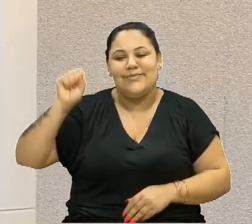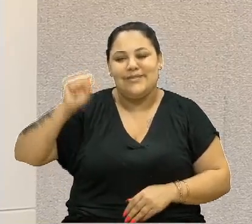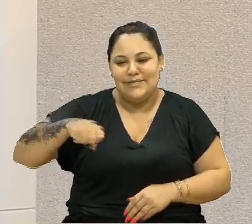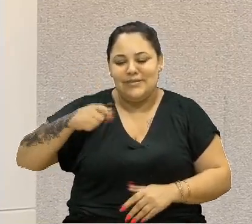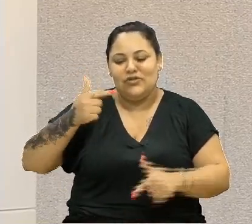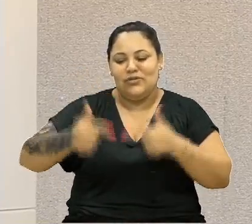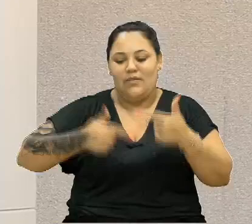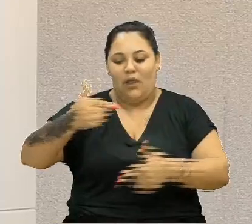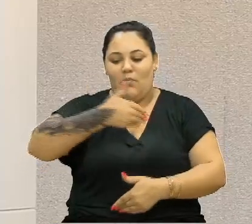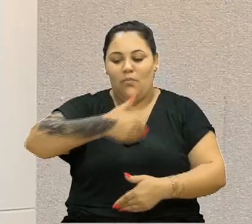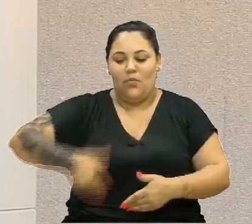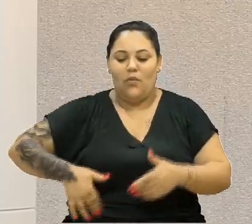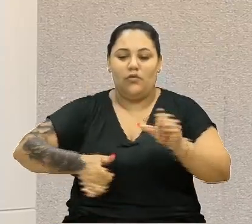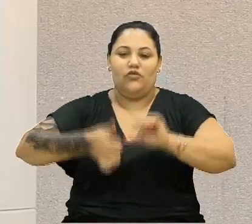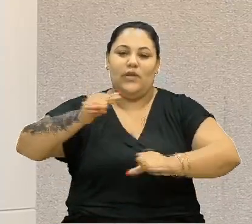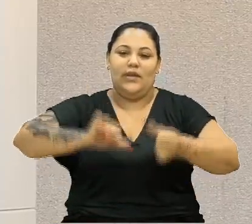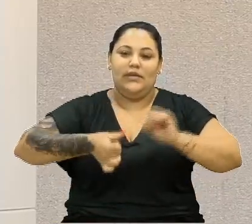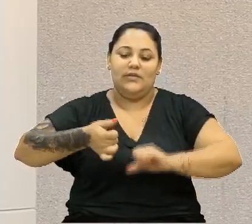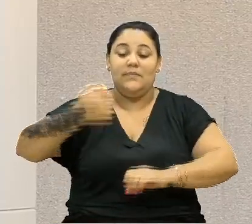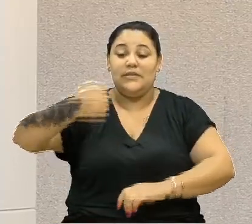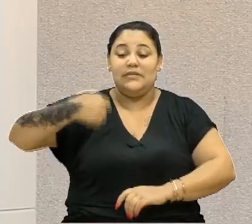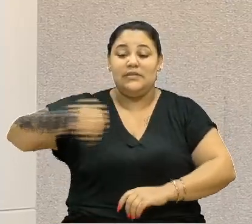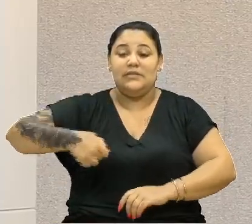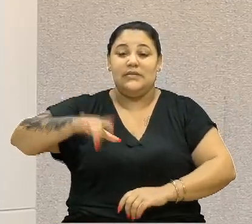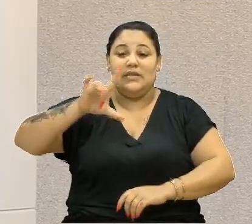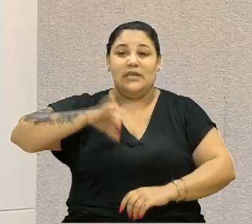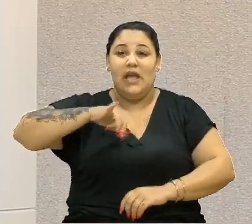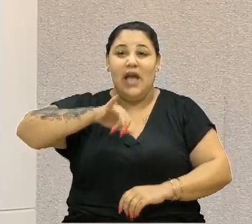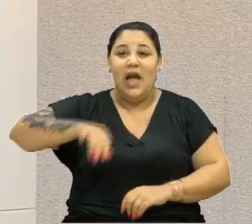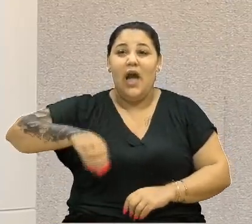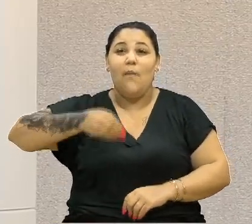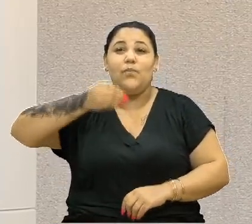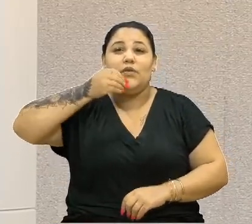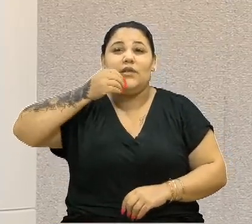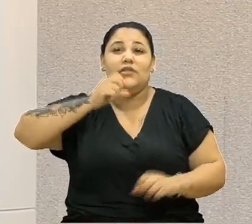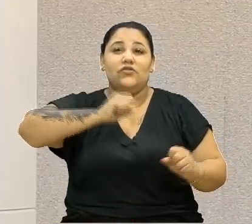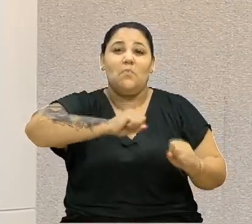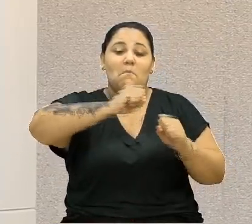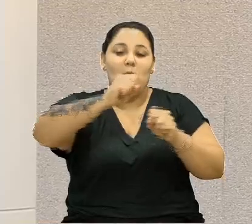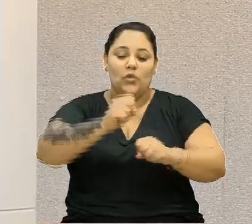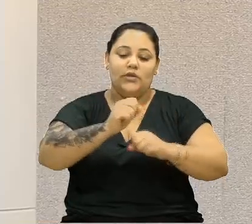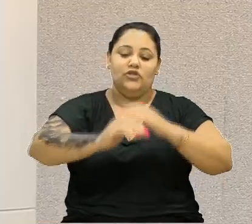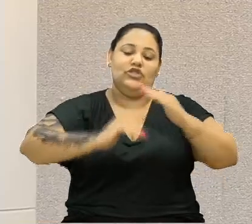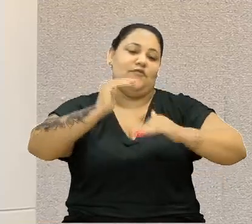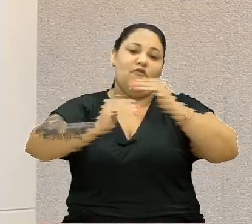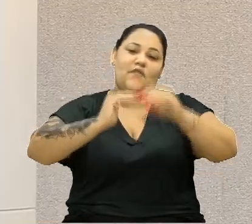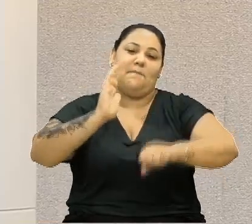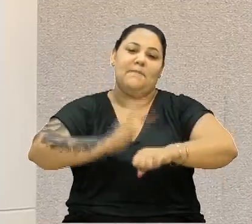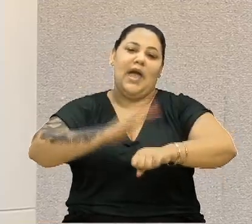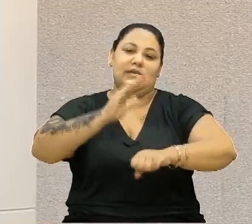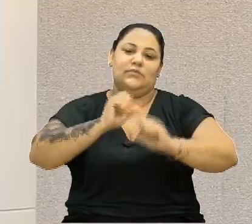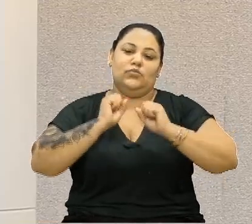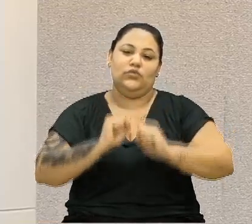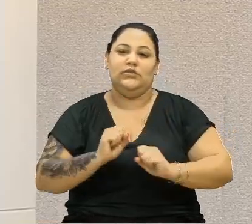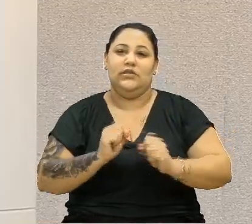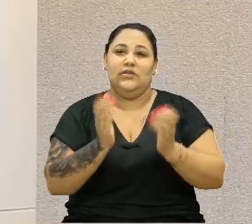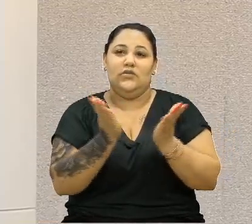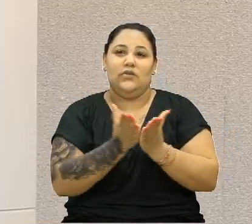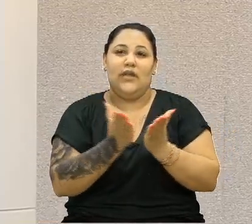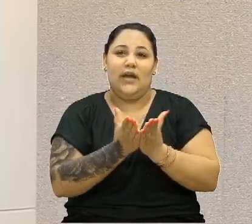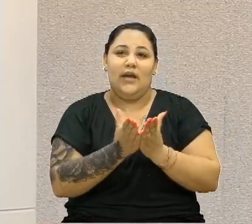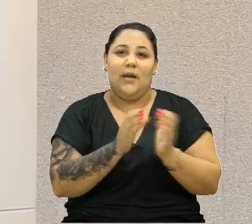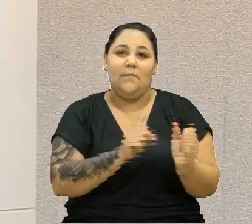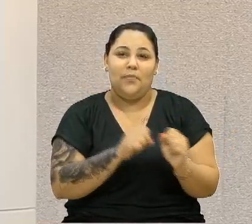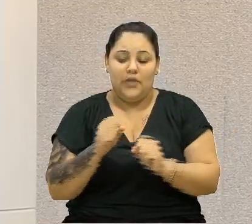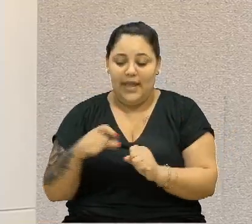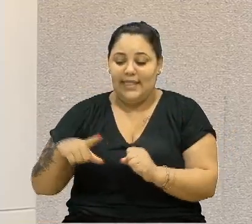de qualidade, precisam ter a oportunidade de poder crescer, poder estudar, poder ter seu negócio, quem